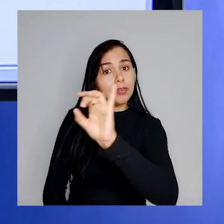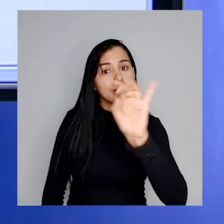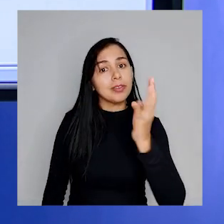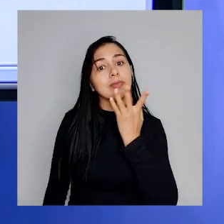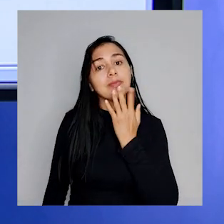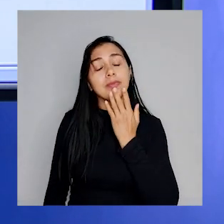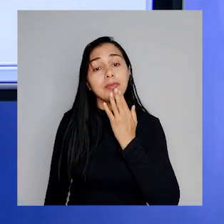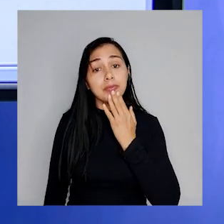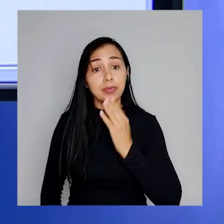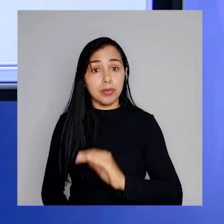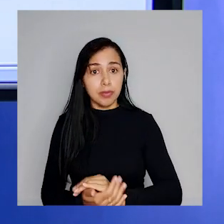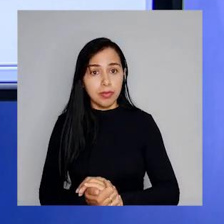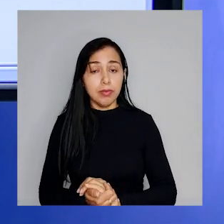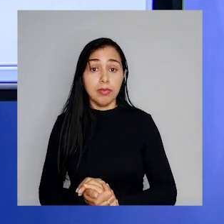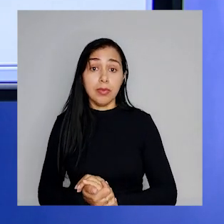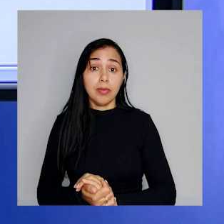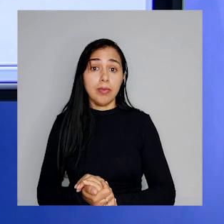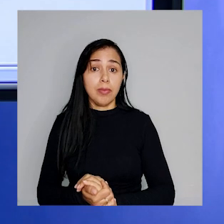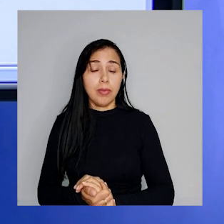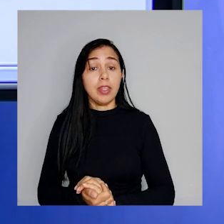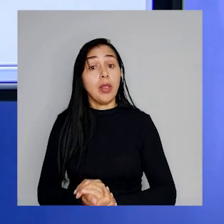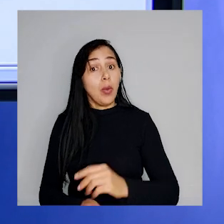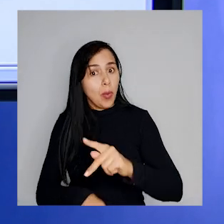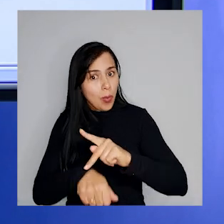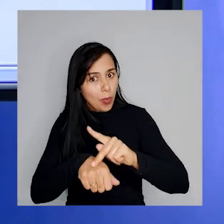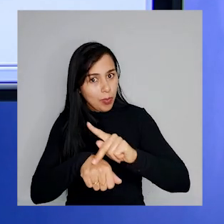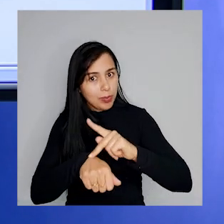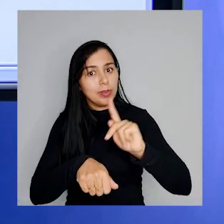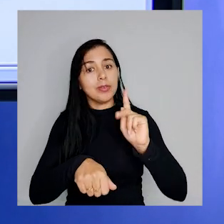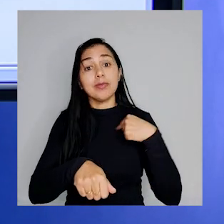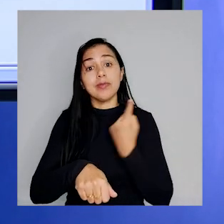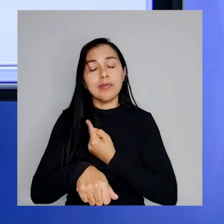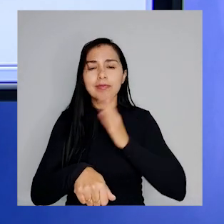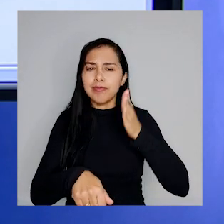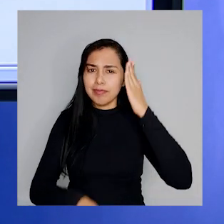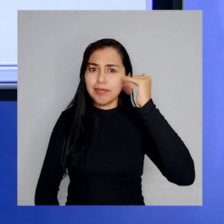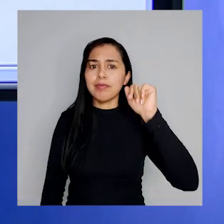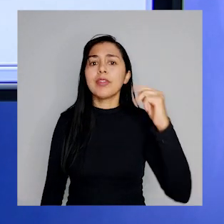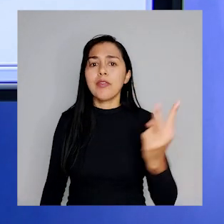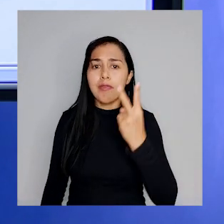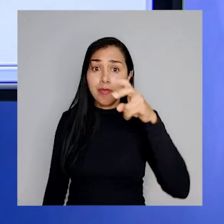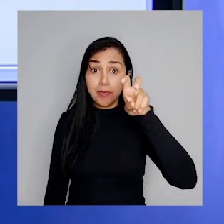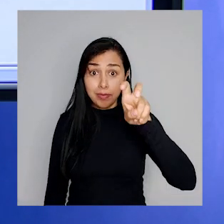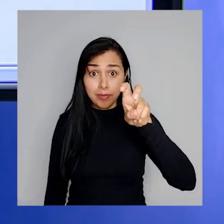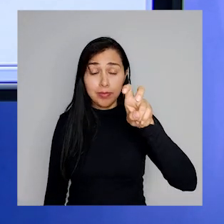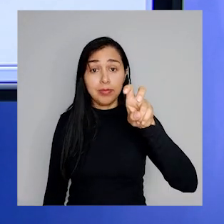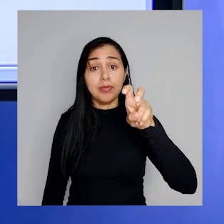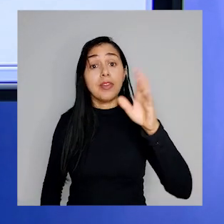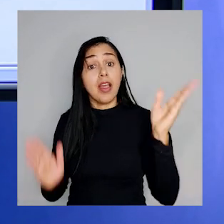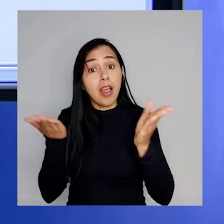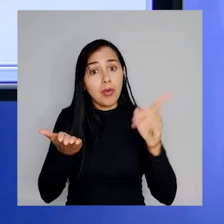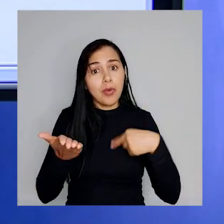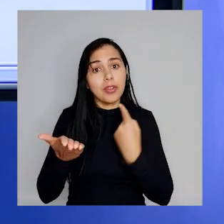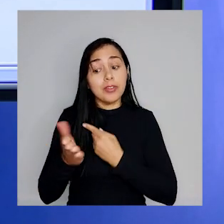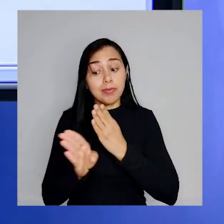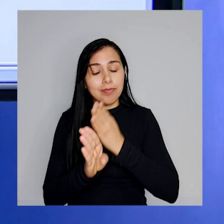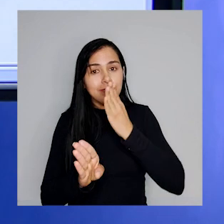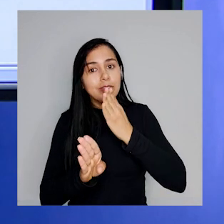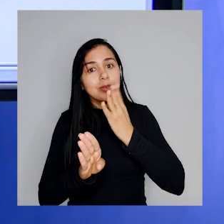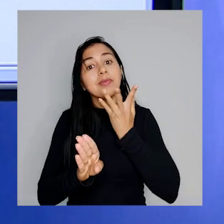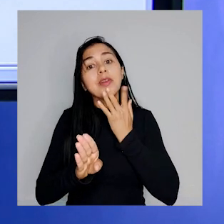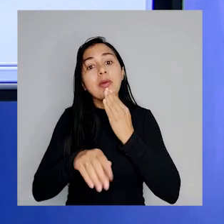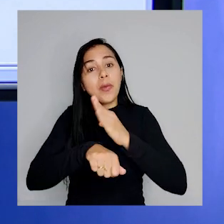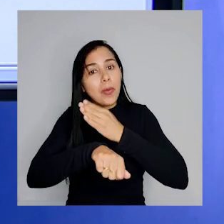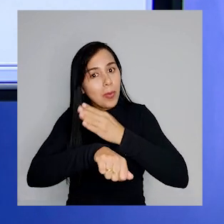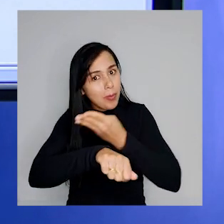o branco. O preto a gente já sabe que vale 5. E aí depois a gente pode descobrir essa parte do cinza. Então vamos lembrar